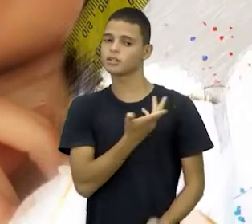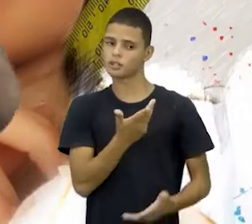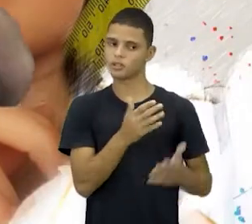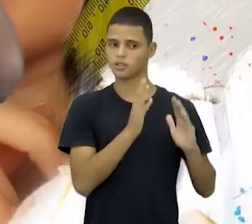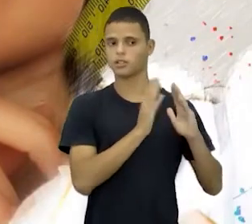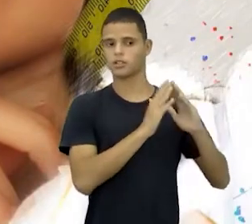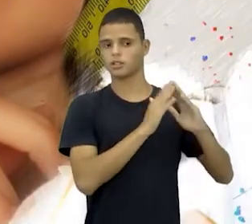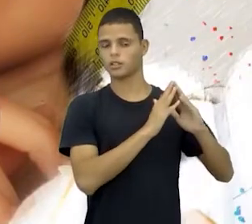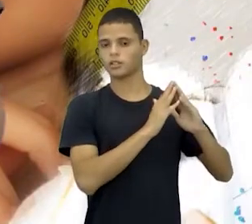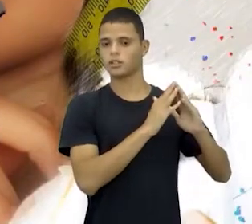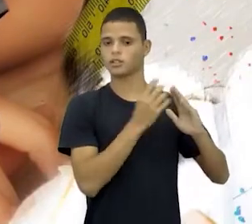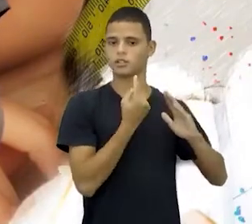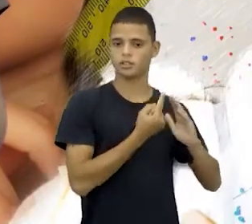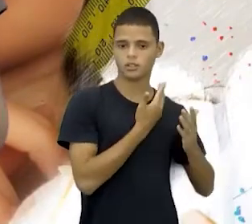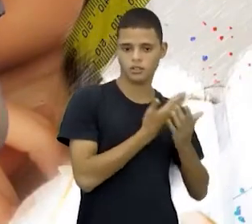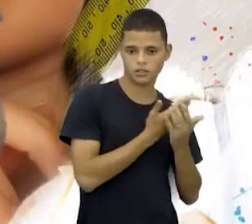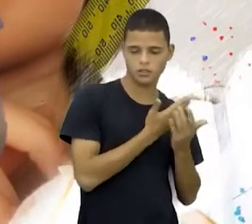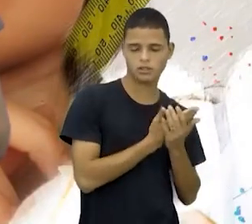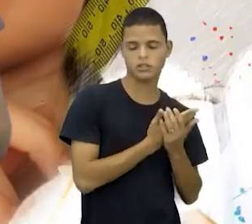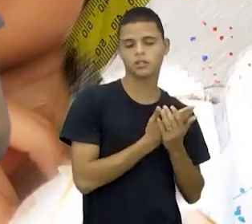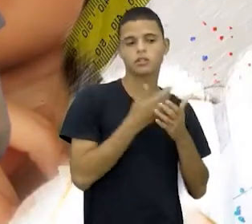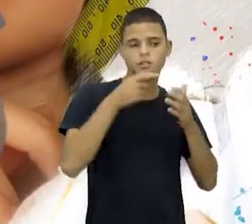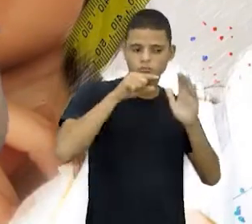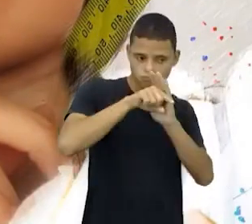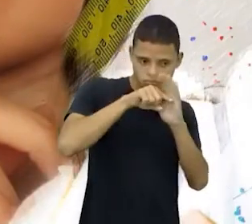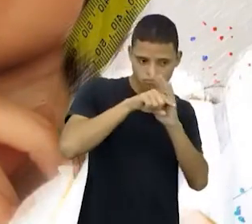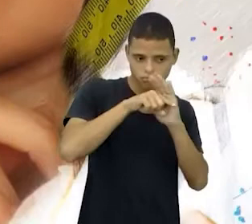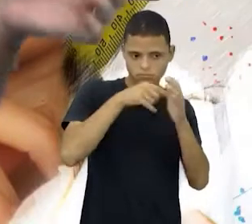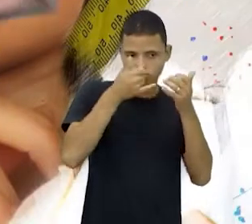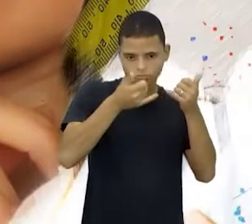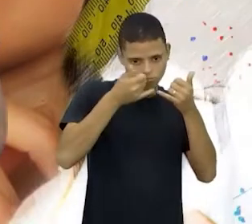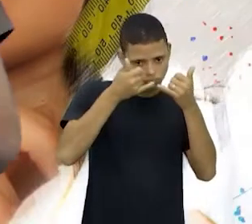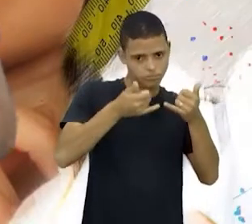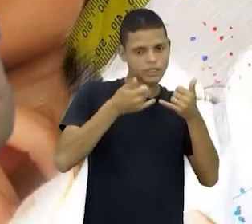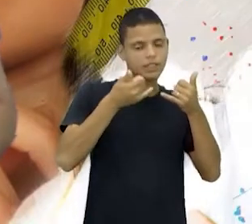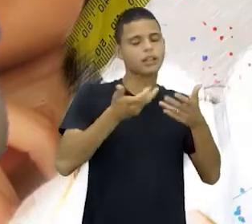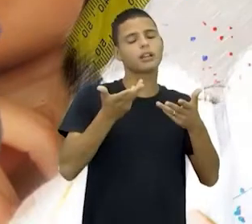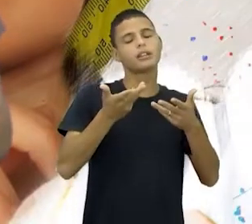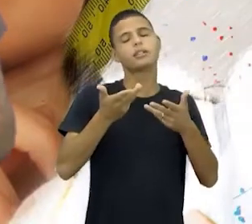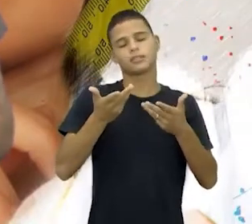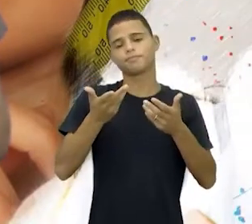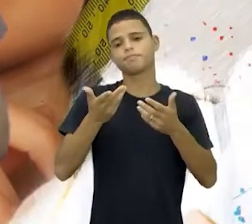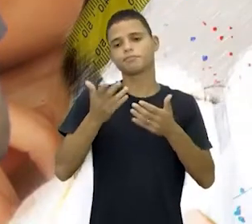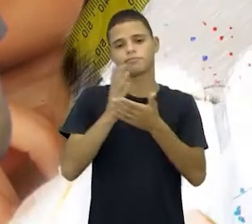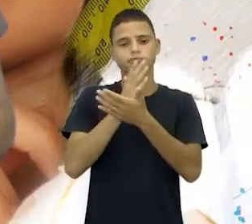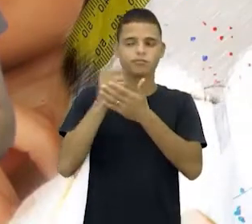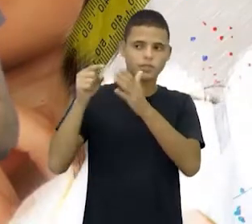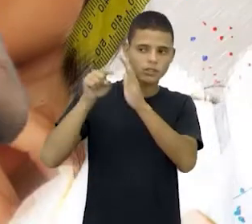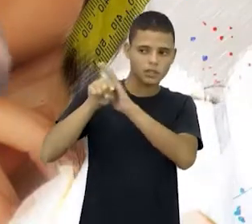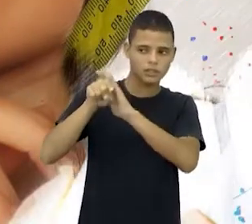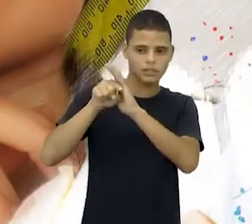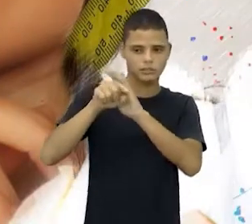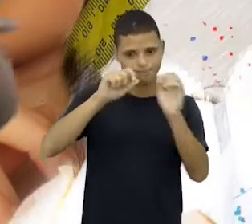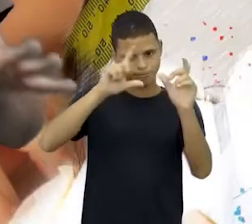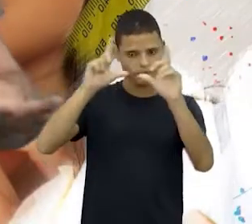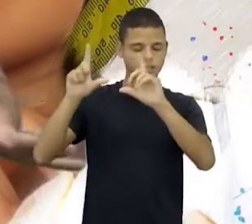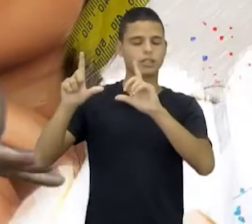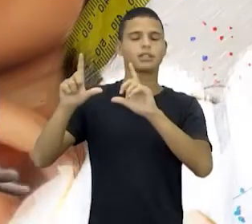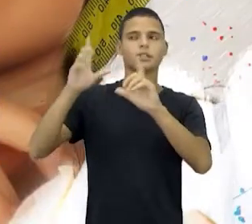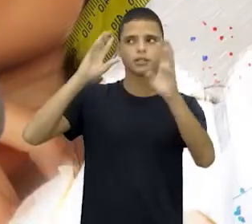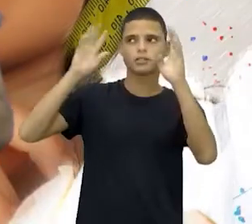que é sozinho, buscando informações, faça esse levantamento. Pega também as perguntas norteadoras que o Pro colocou, né? A gente sempre